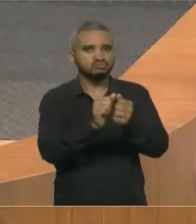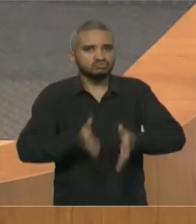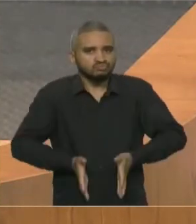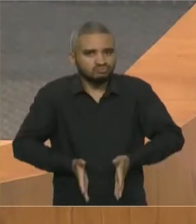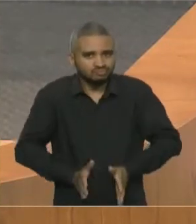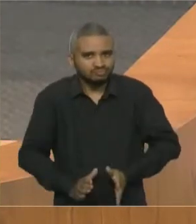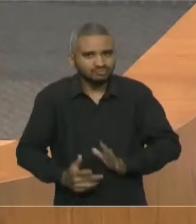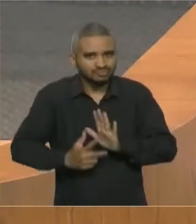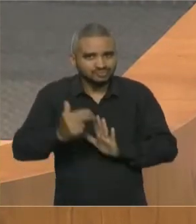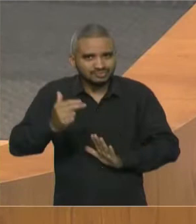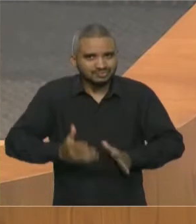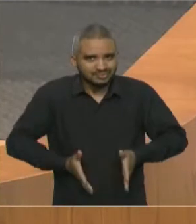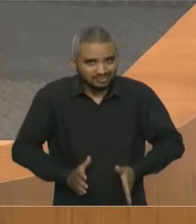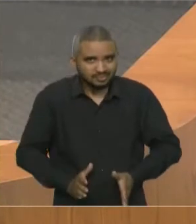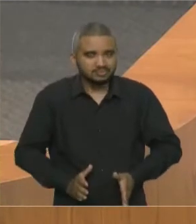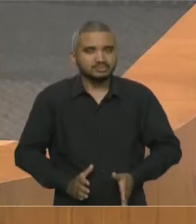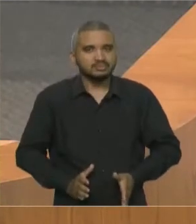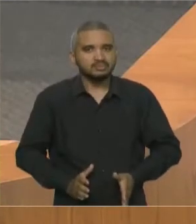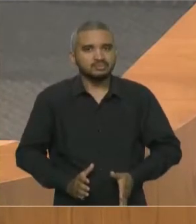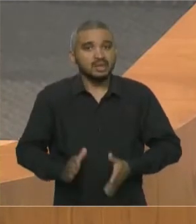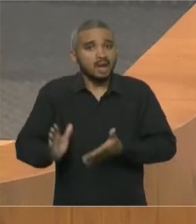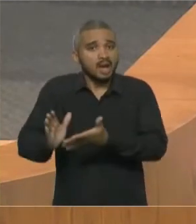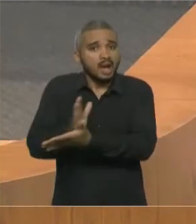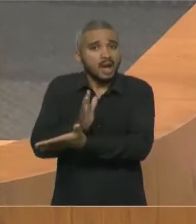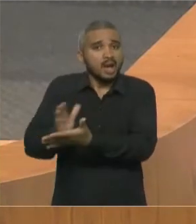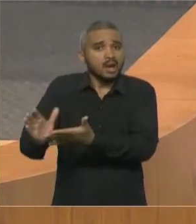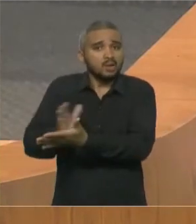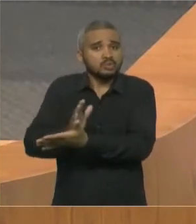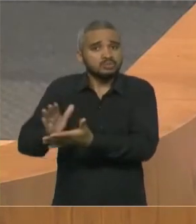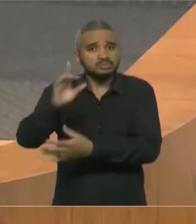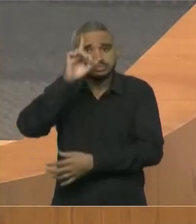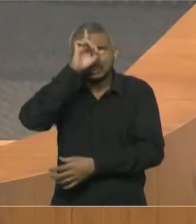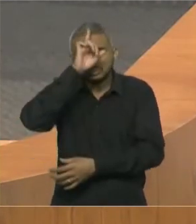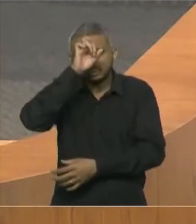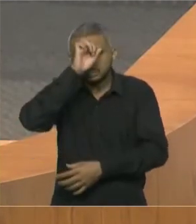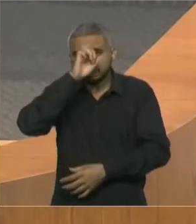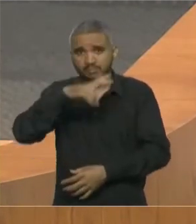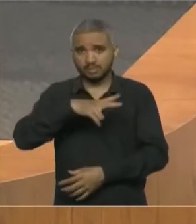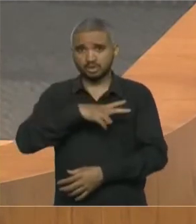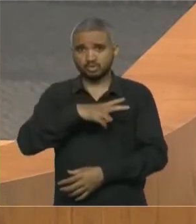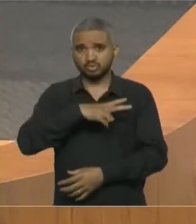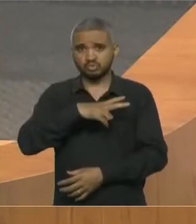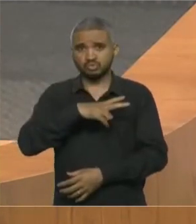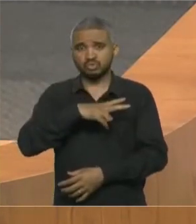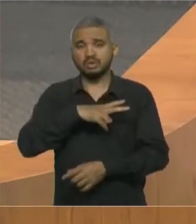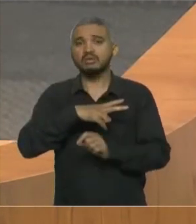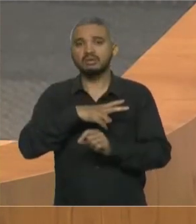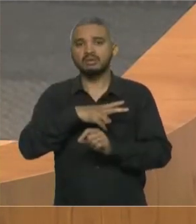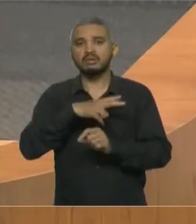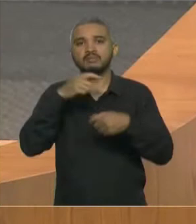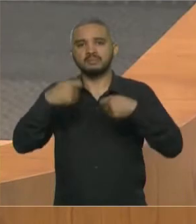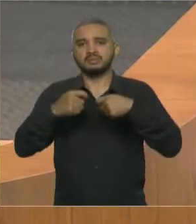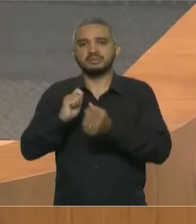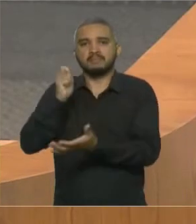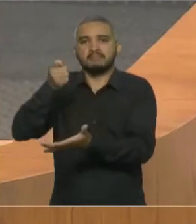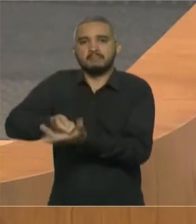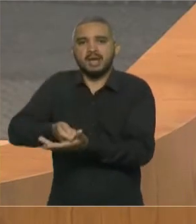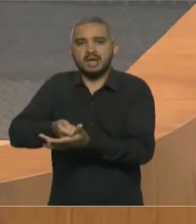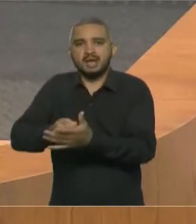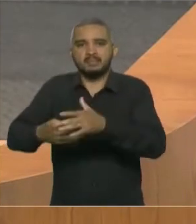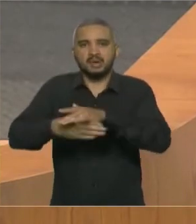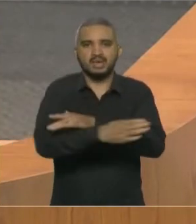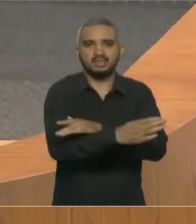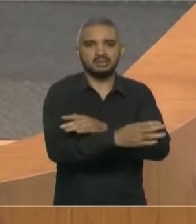esses relatos que algumas maternidades particulares cobram uma taxa para que a doula pudesse entrar em suas